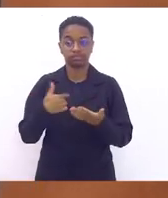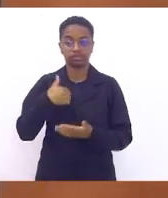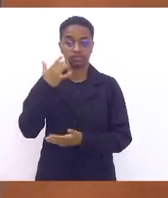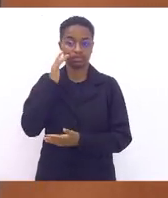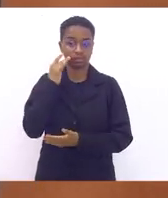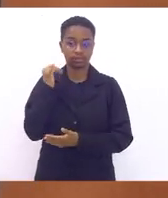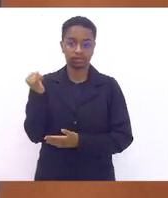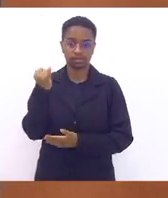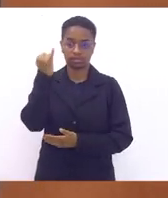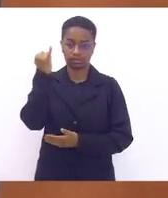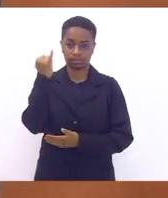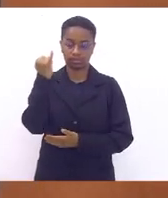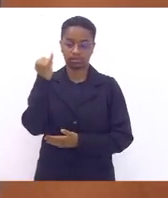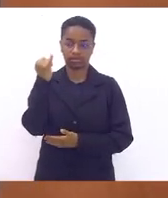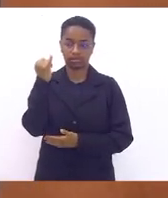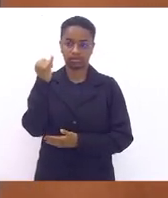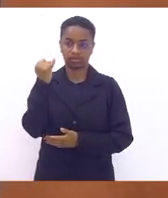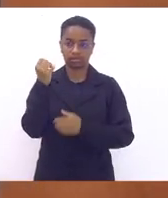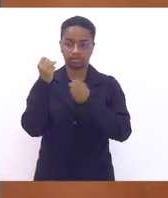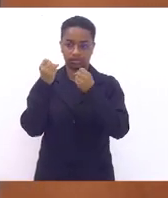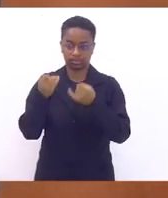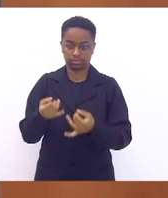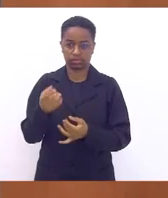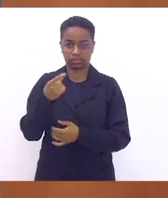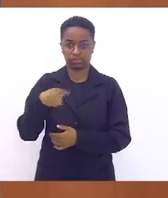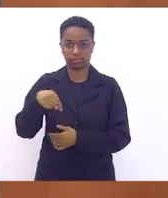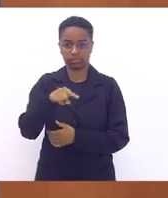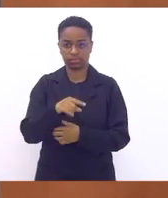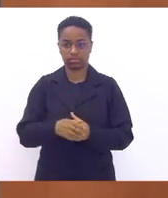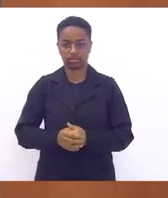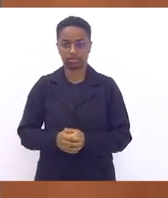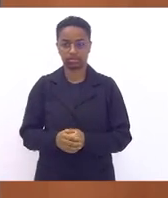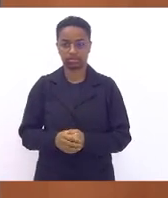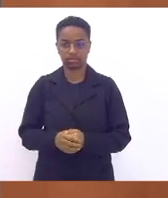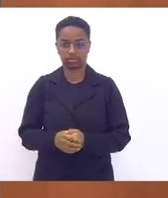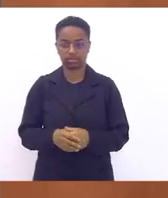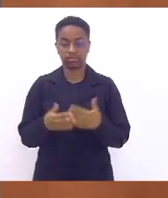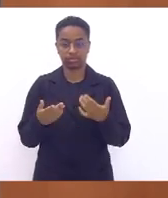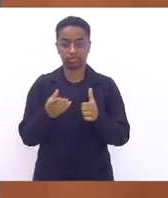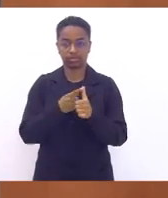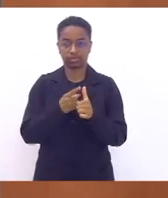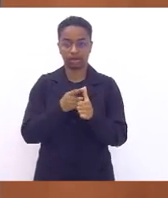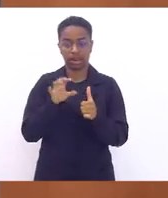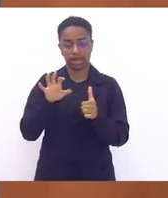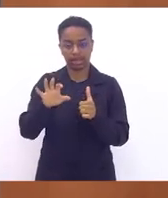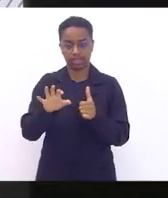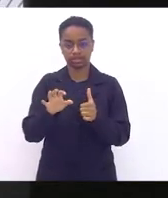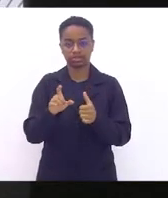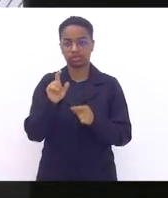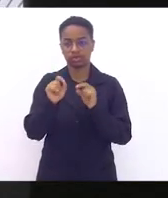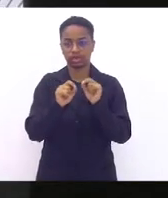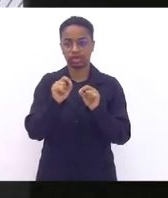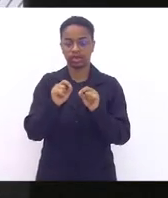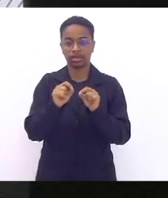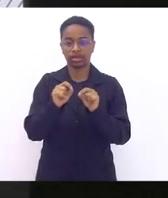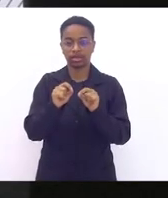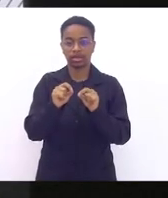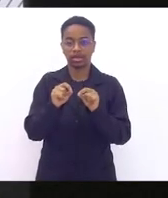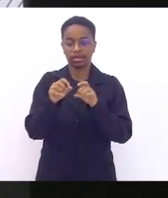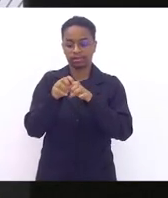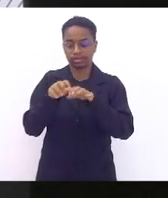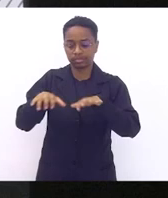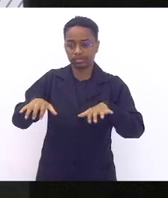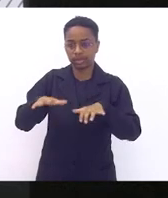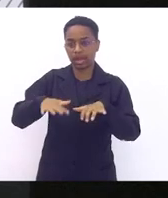a gente... Eu gostaria de fazer essa pontuação. O primeiro eixo, então, é esse, que é a descentralização das ações de